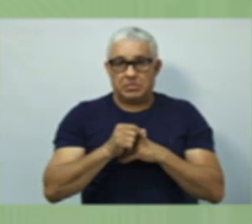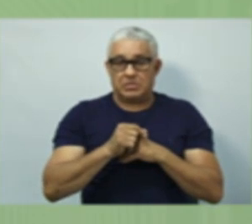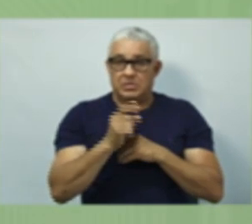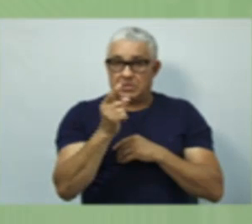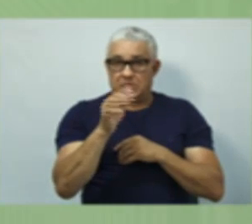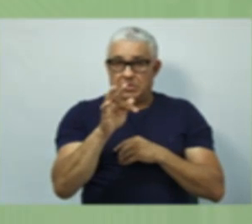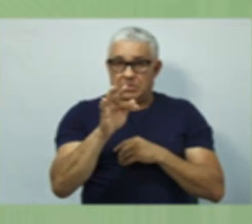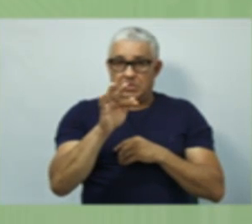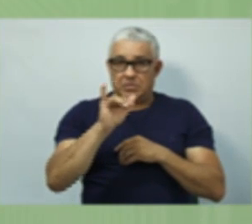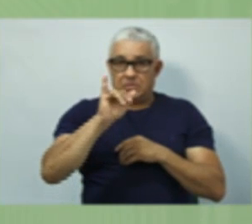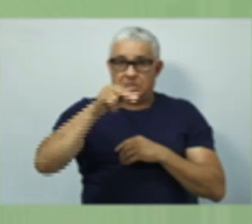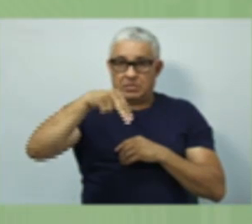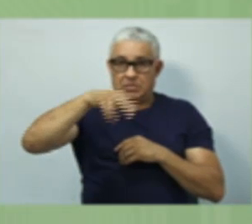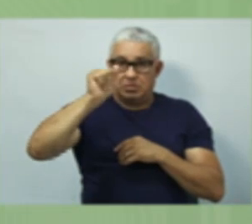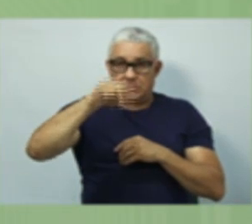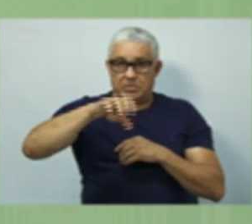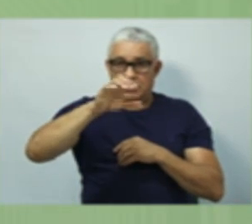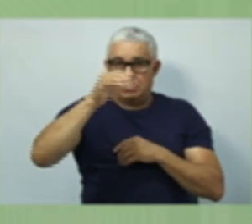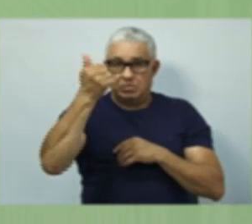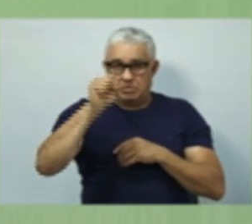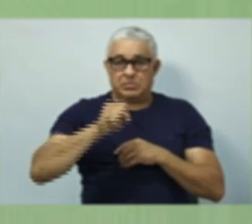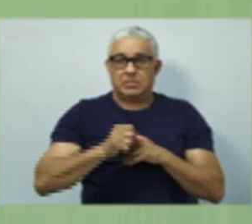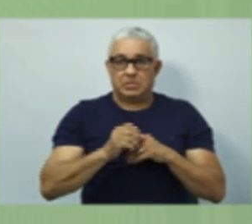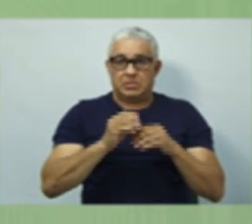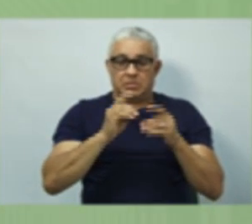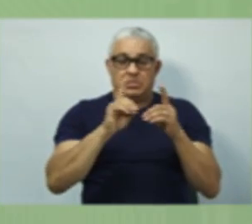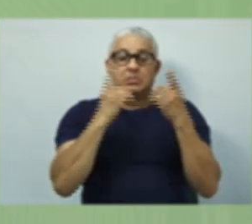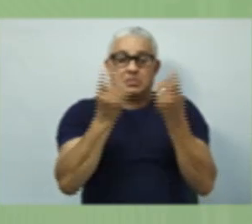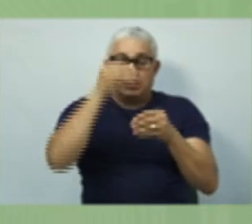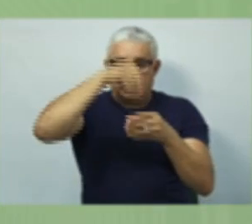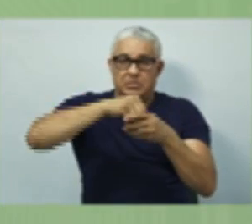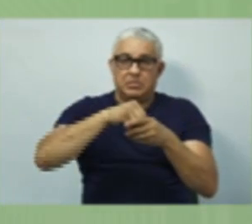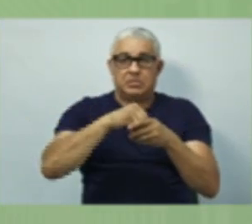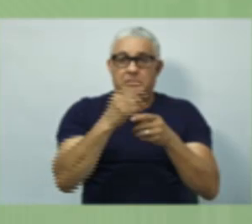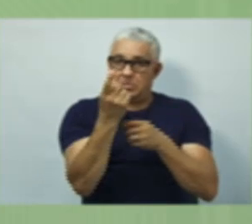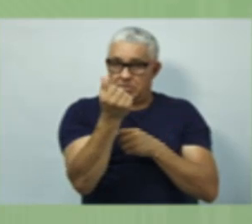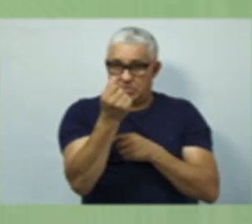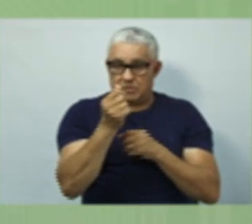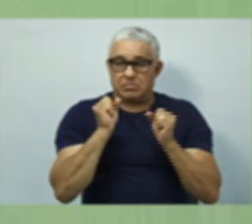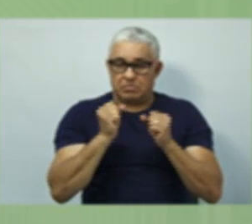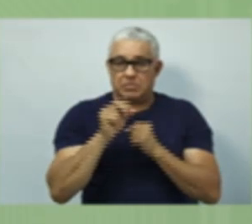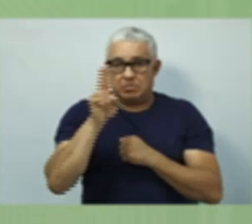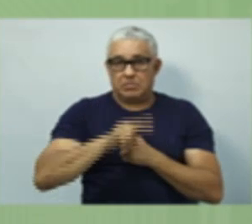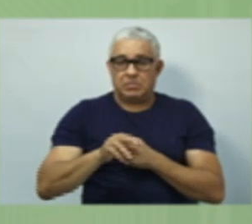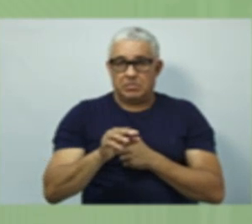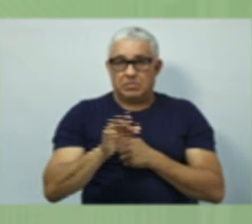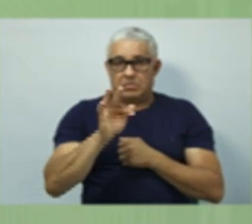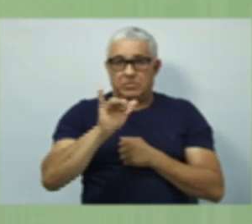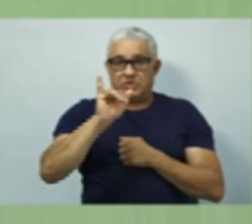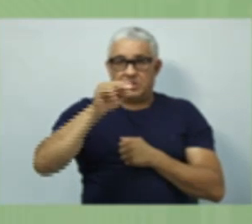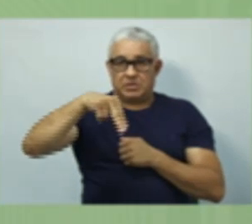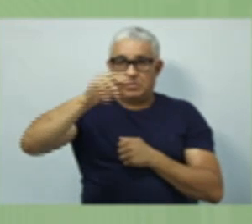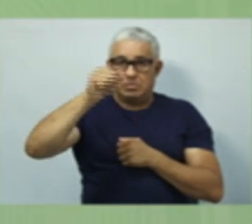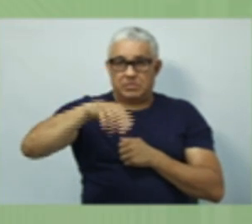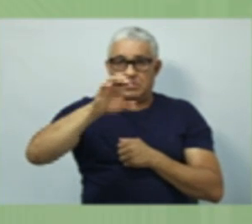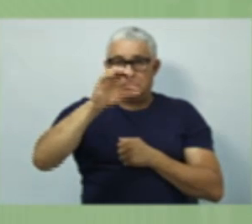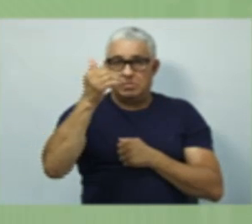finanças, que é o departamento de finanças, pode ser usado essa nomenclatura, que é responsável